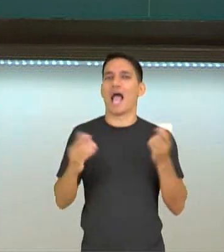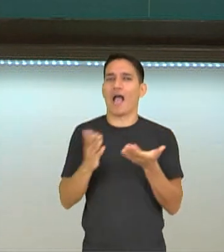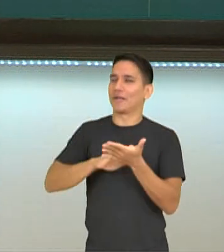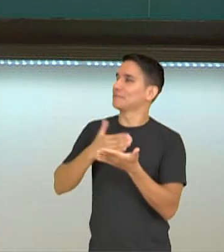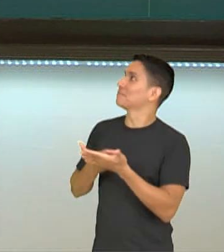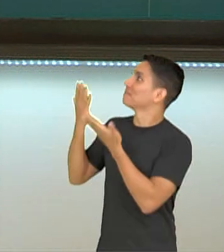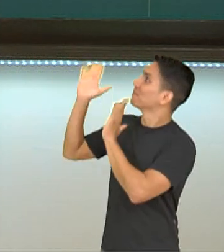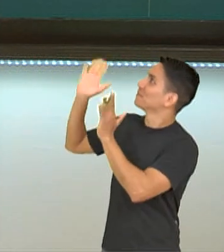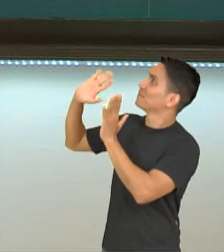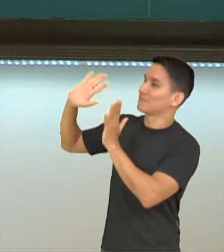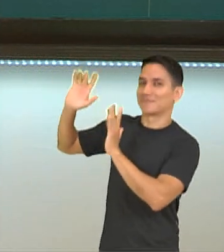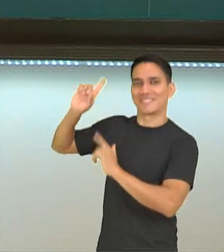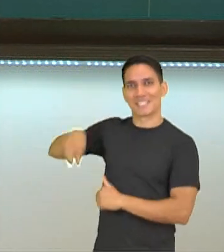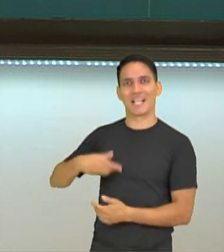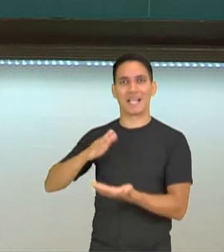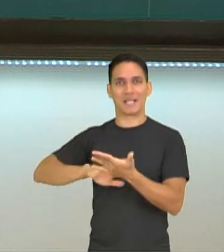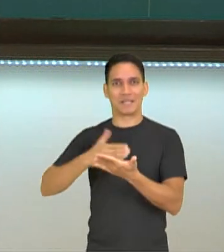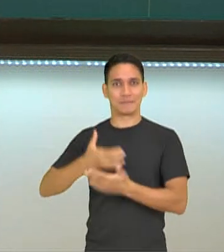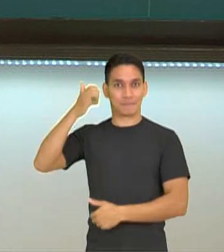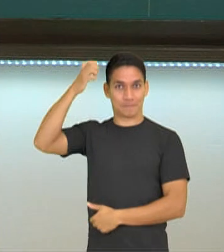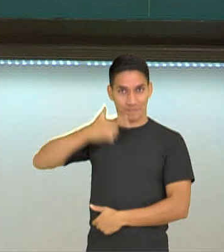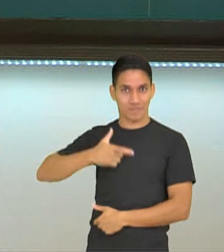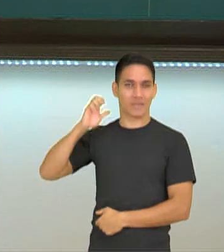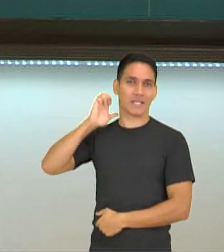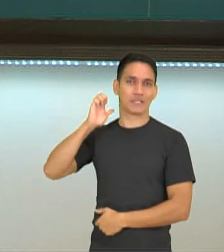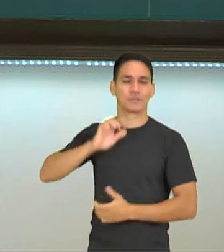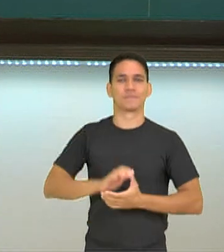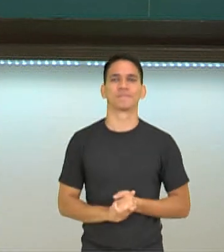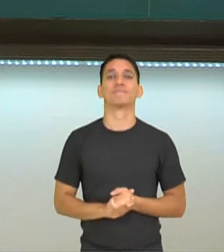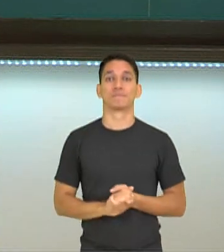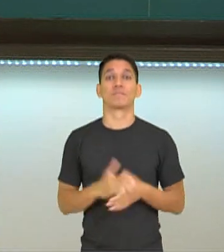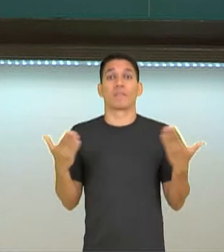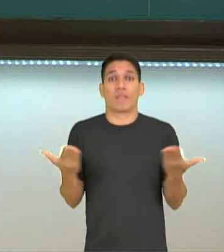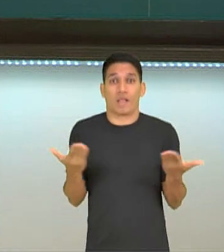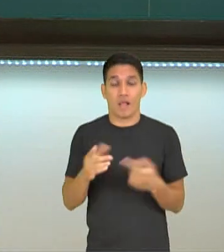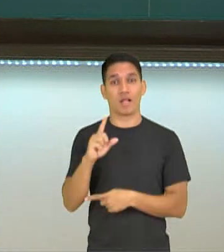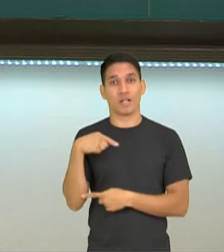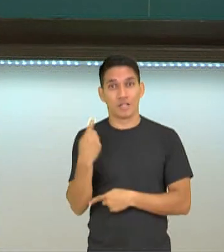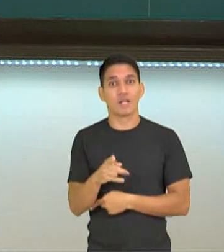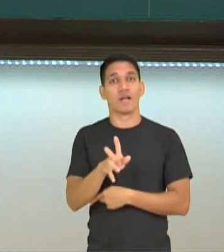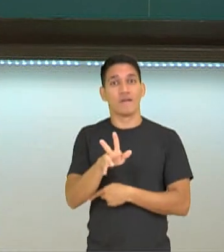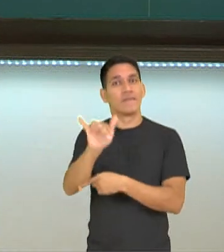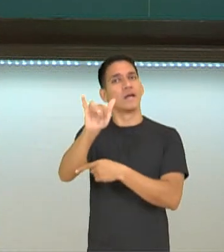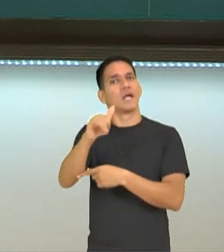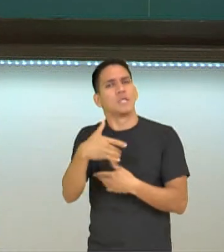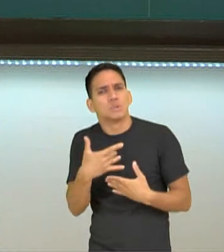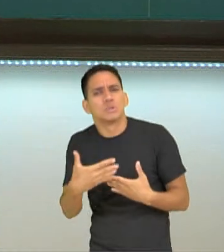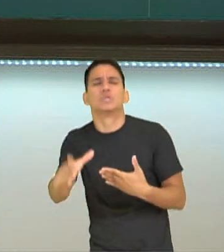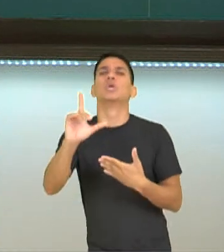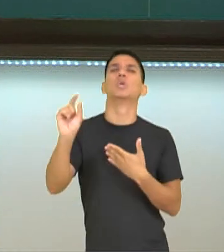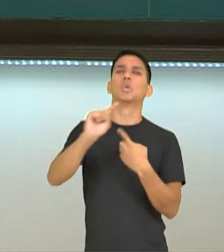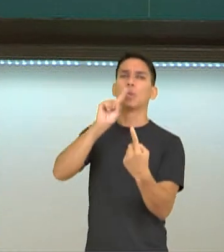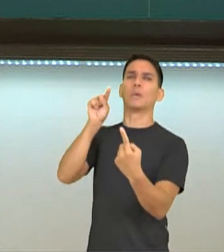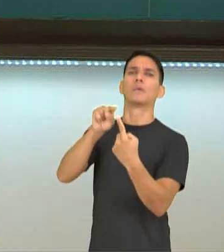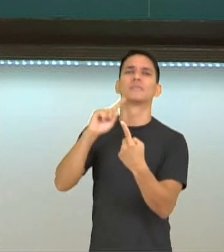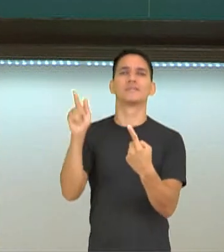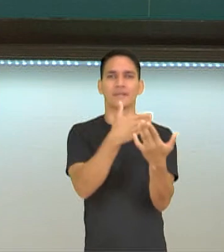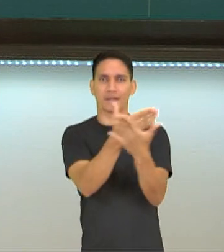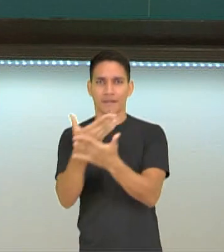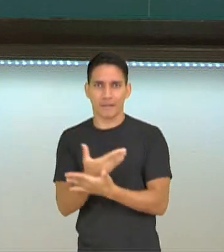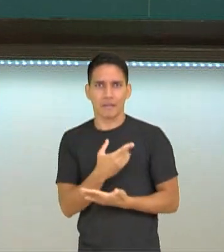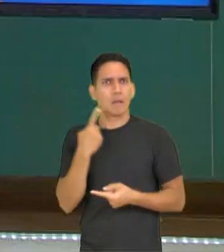é o Ezion, né? Então, agora a gente está pronto para saber quais são os objetivos da nossa